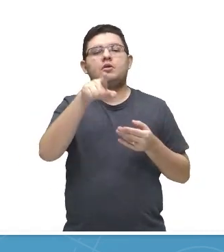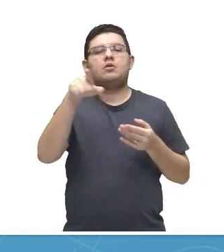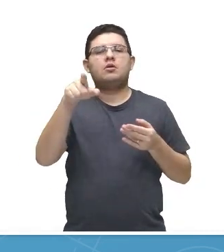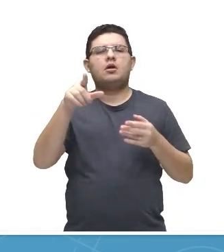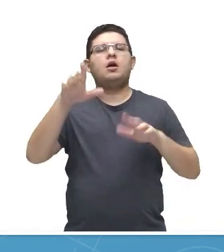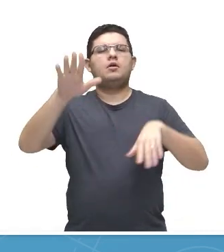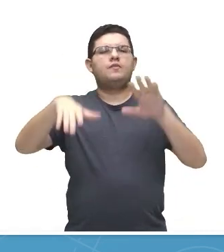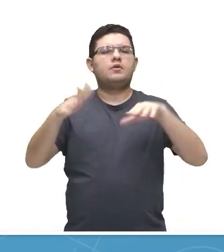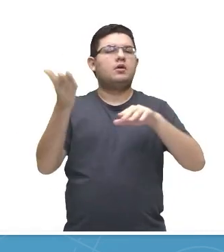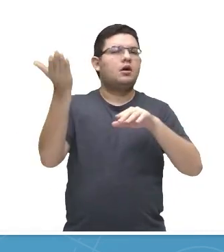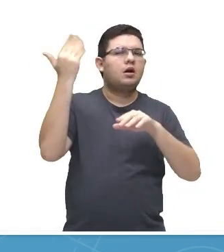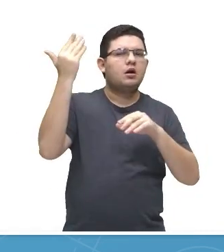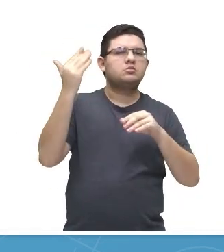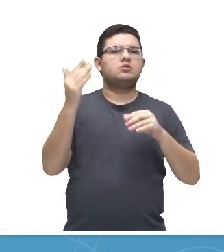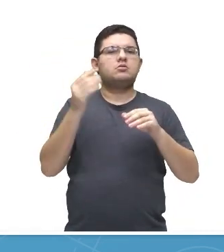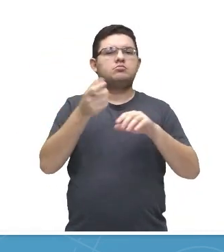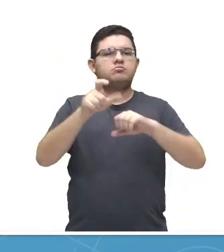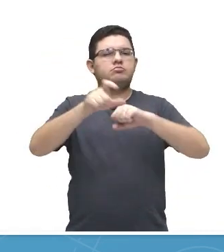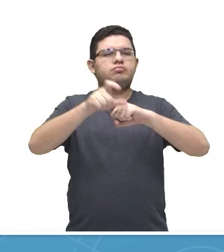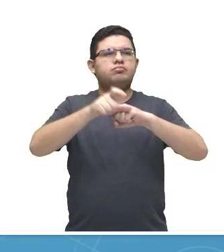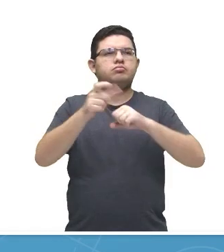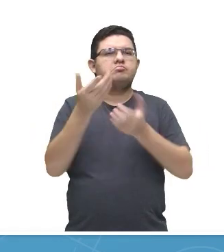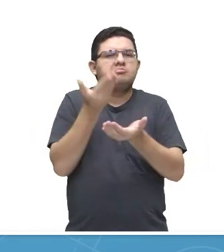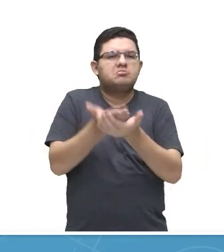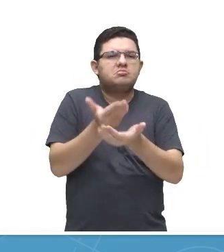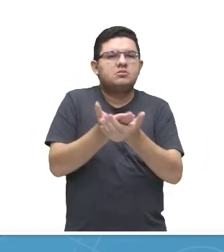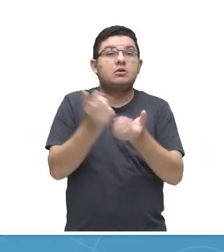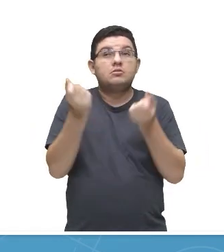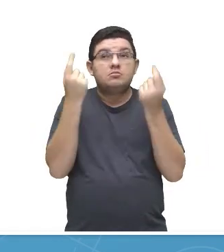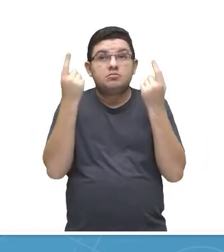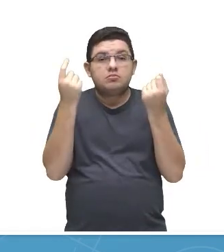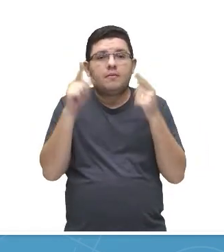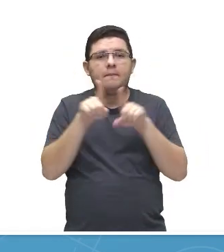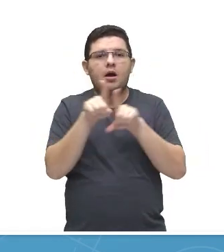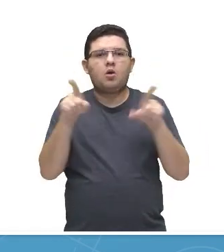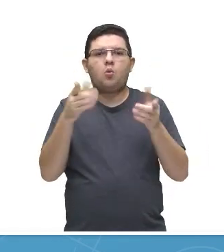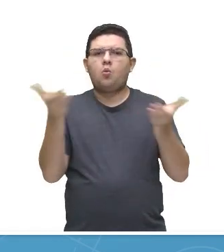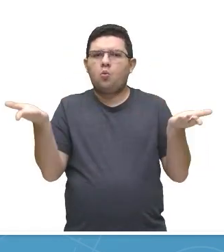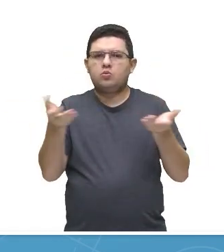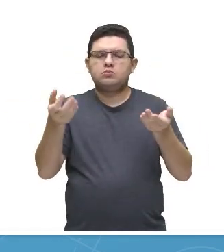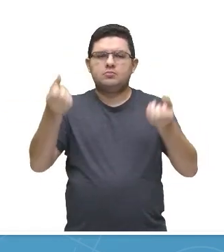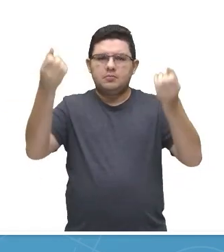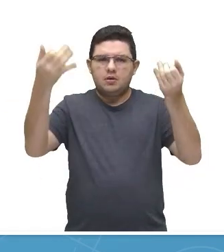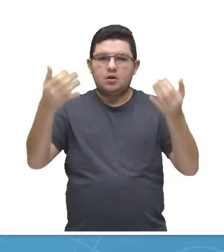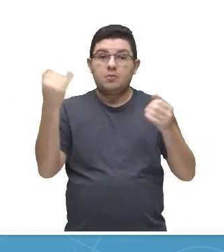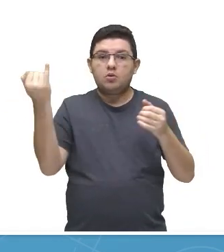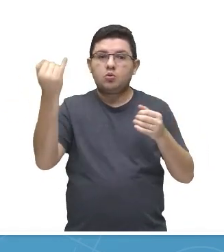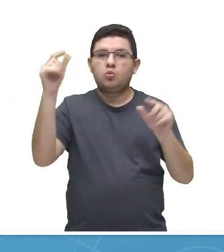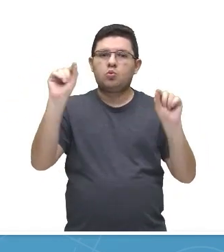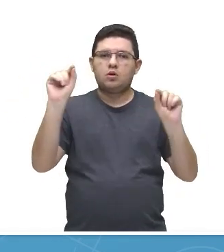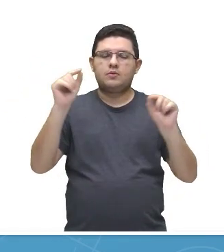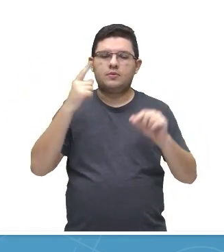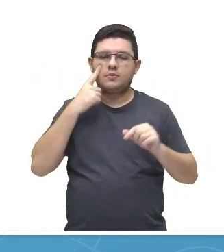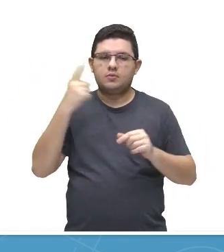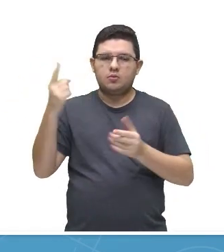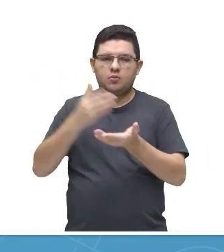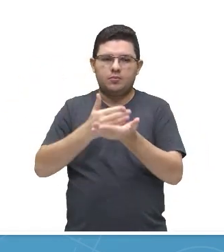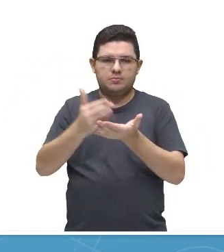mas hoje nós vamos explicar por que você deve aprender muito bem sobre esta classe de palavras. Vamos começar? Vamos lá,